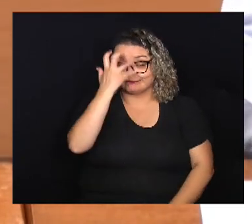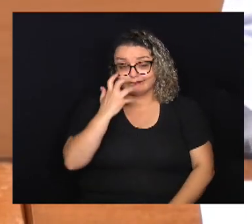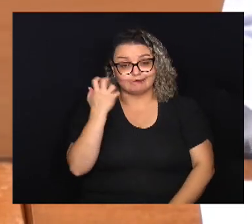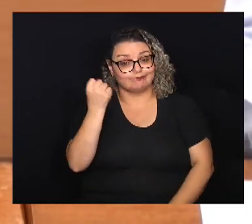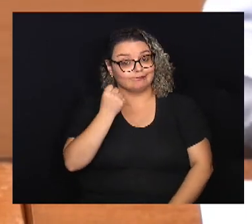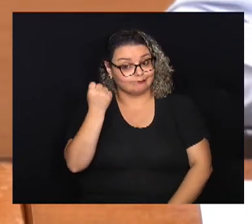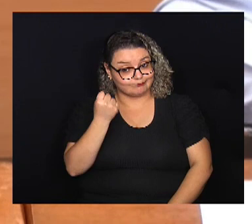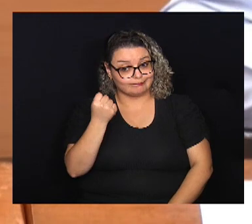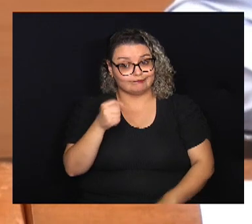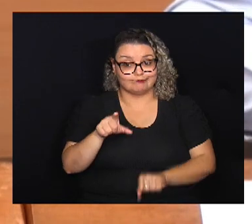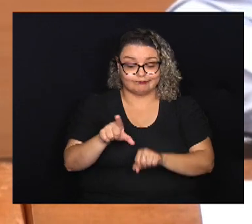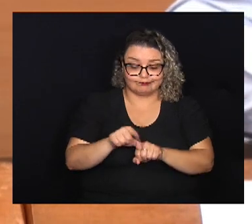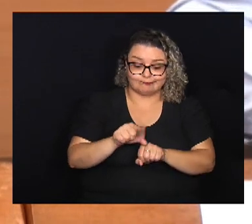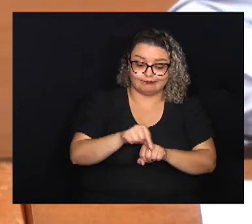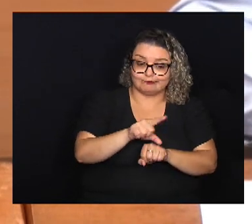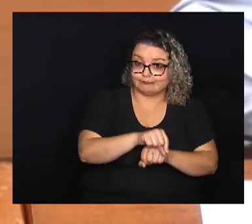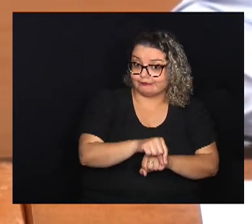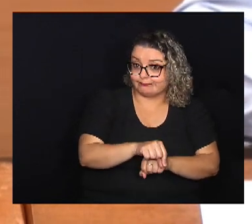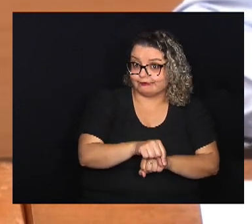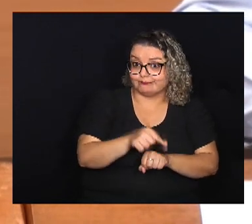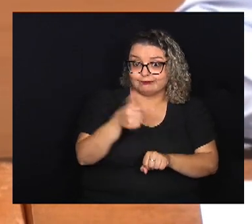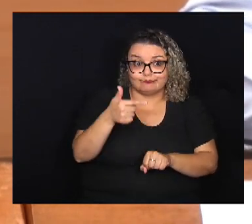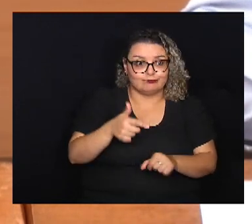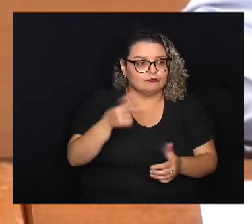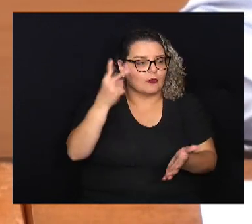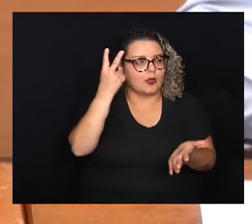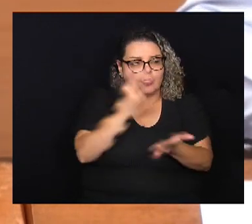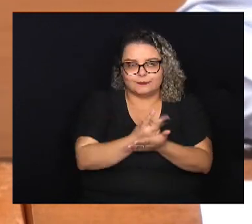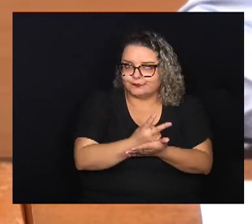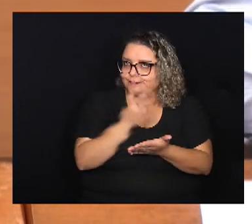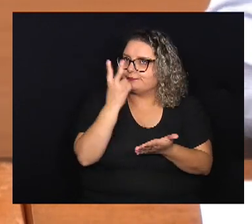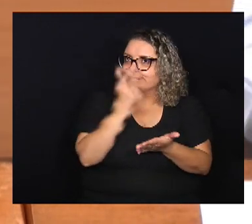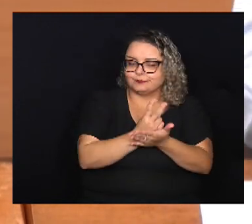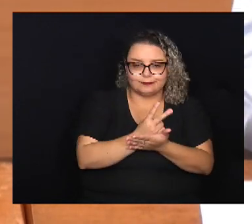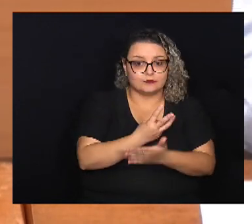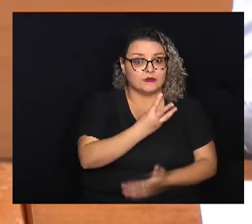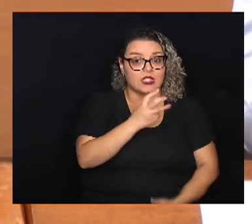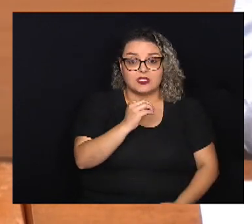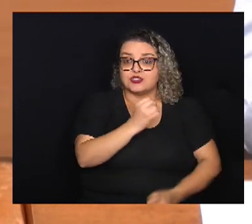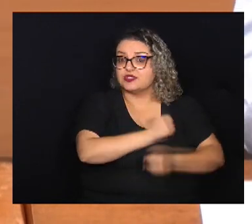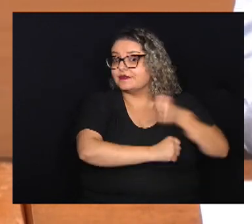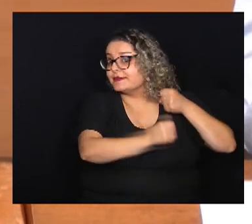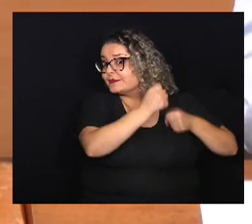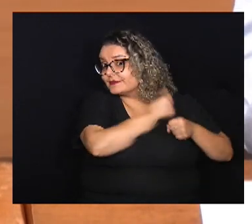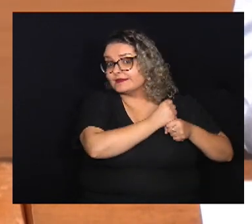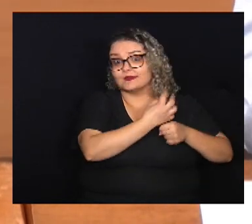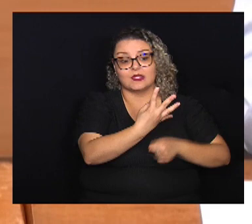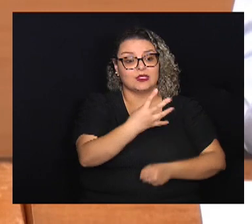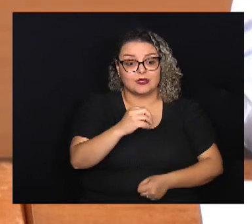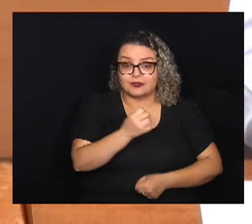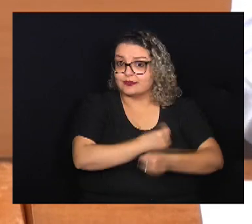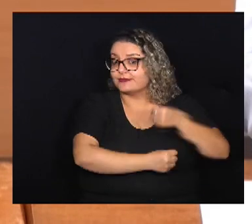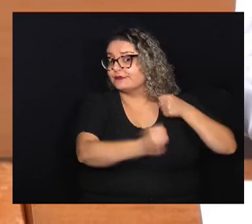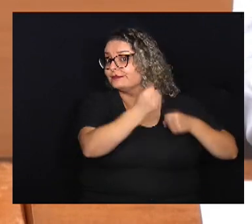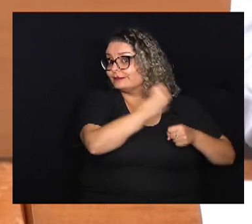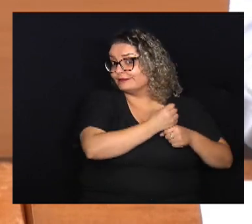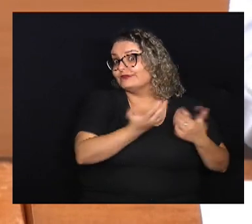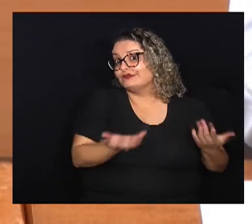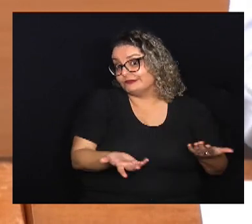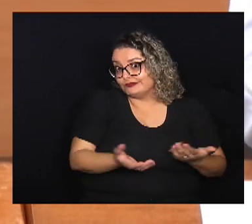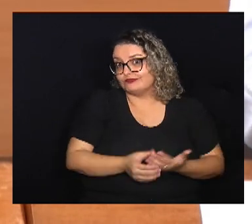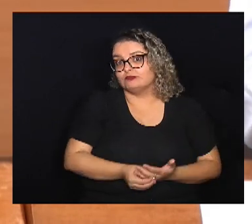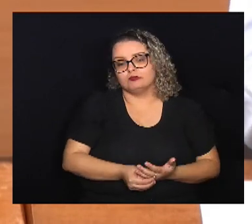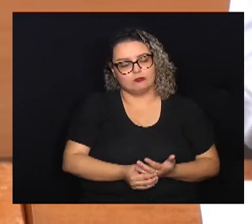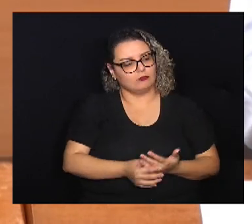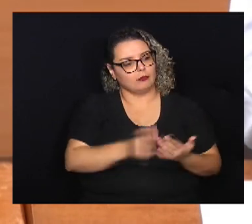argumentos de outros continuam a ser os mesmos de 30 anos de 40 anos atrás. Então a gente